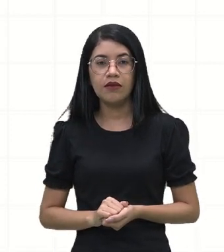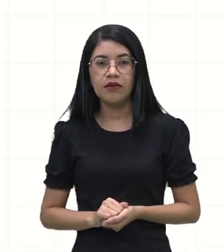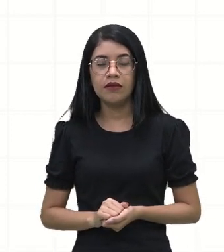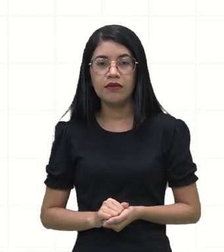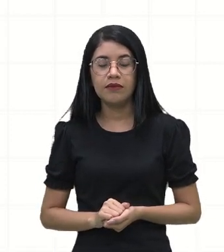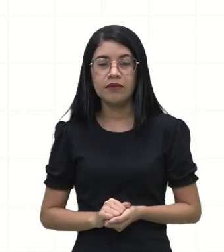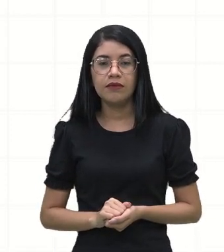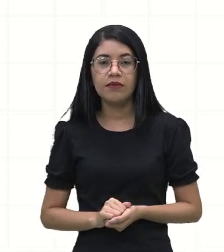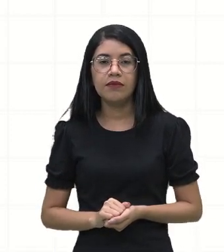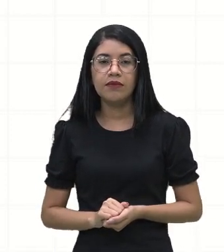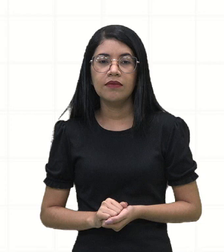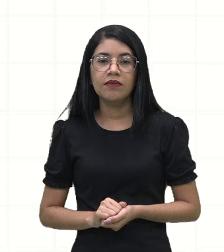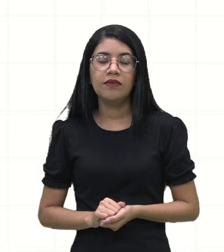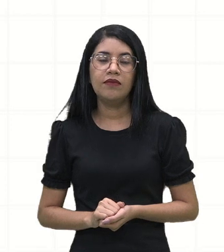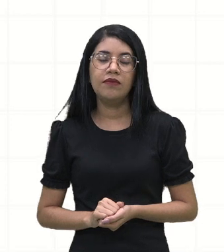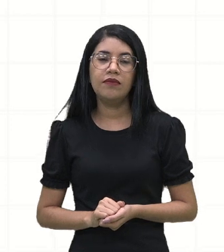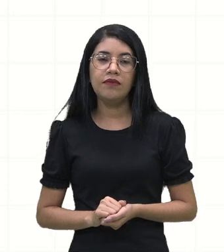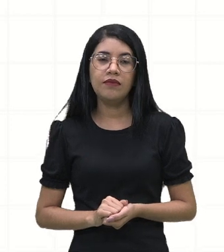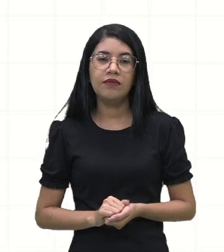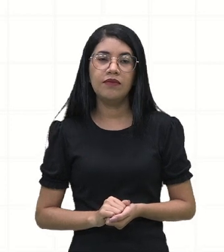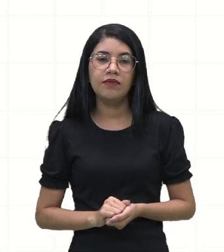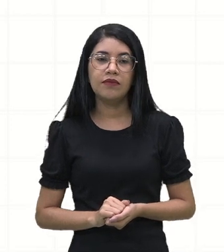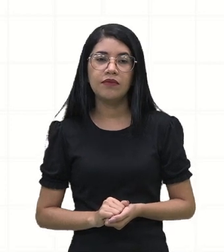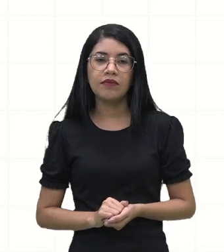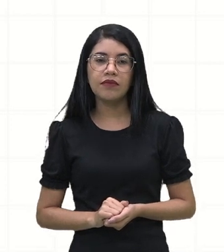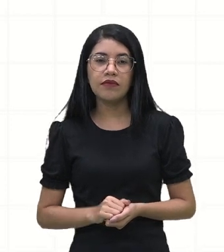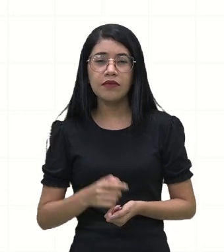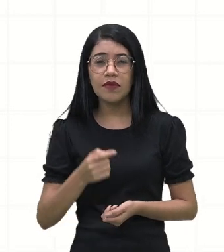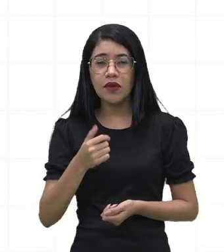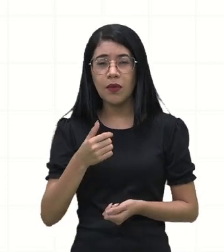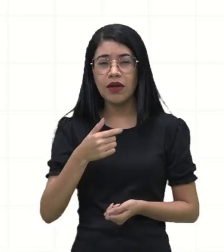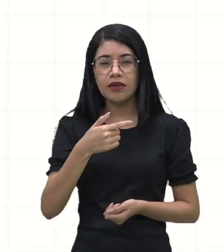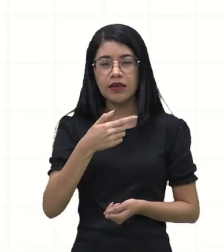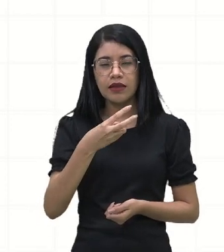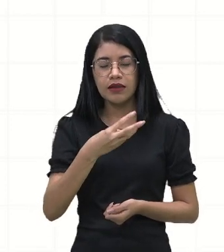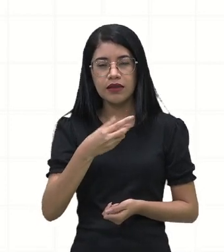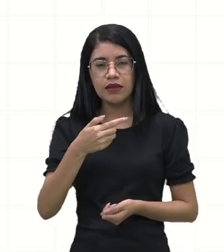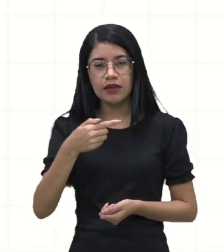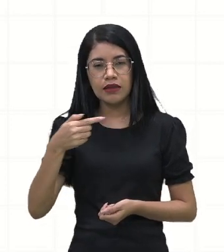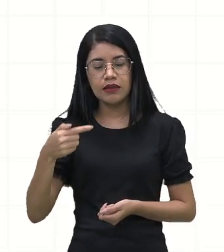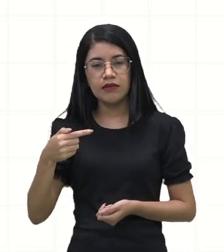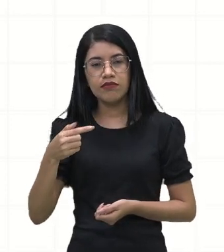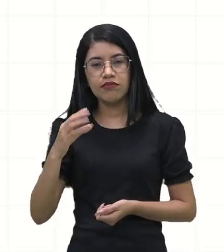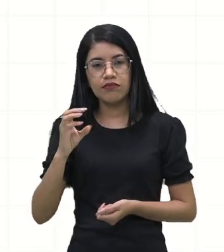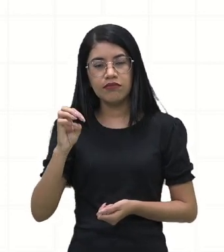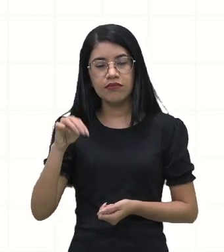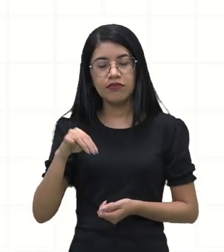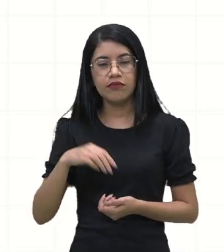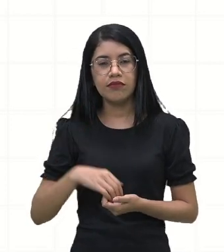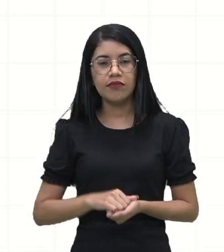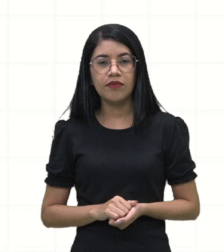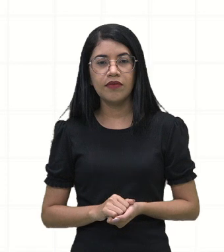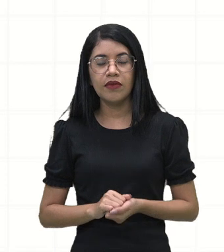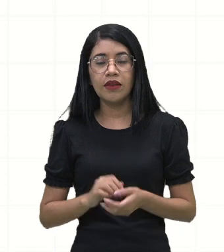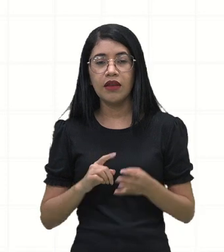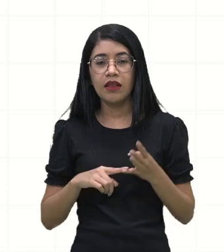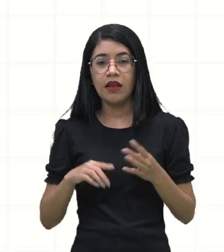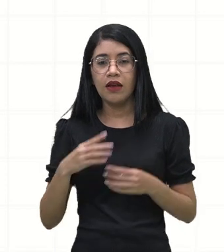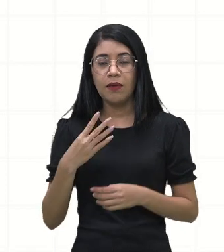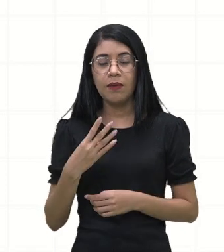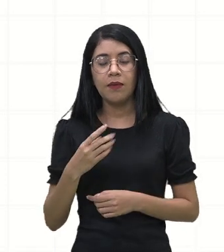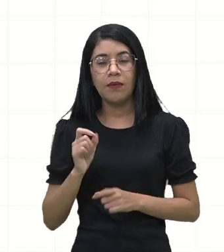teremos 376, praticamente 377 centímetros. A nossa 4 era só